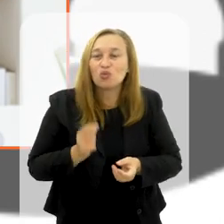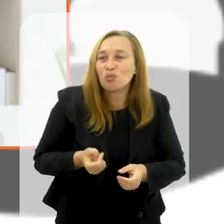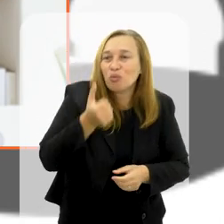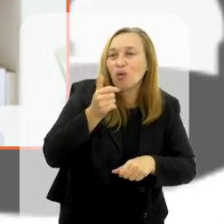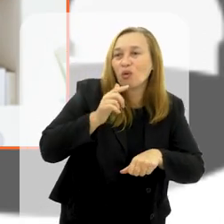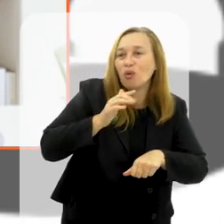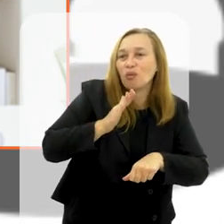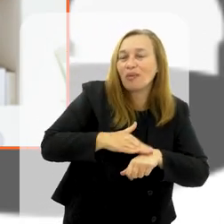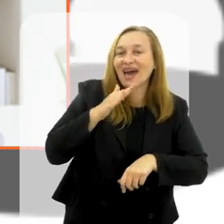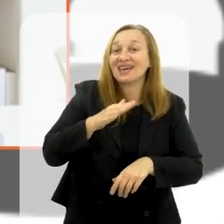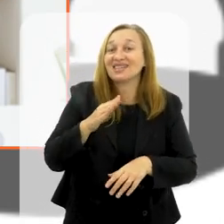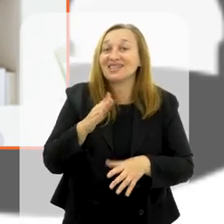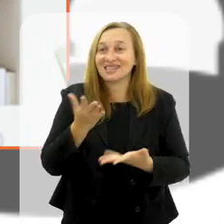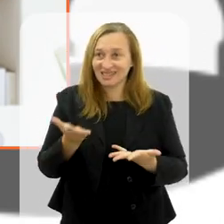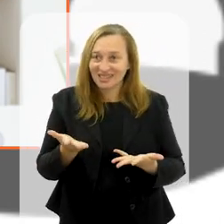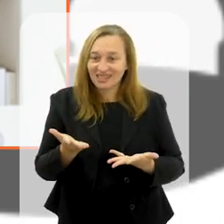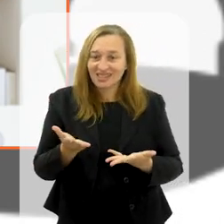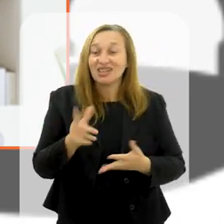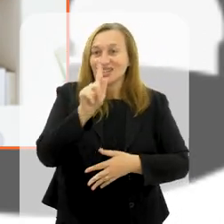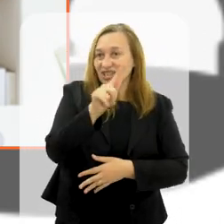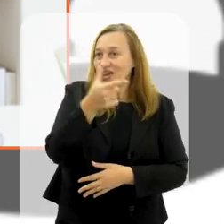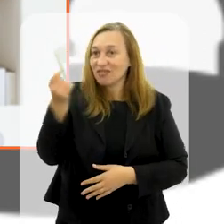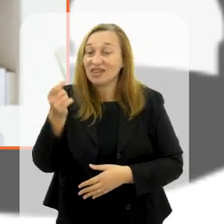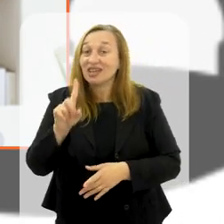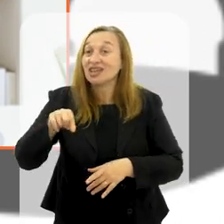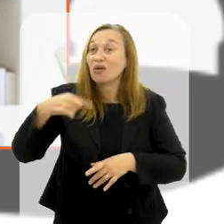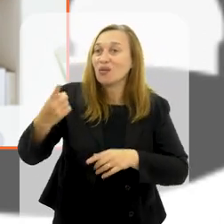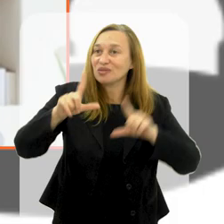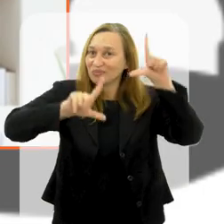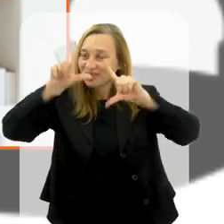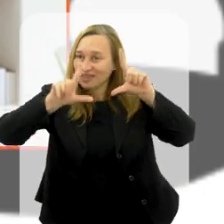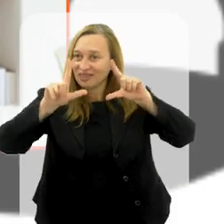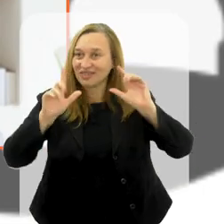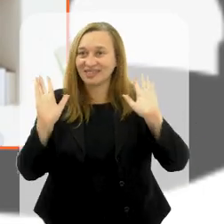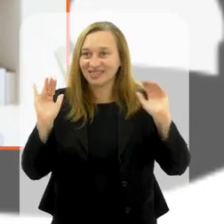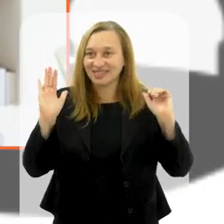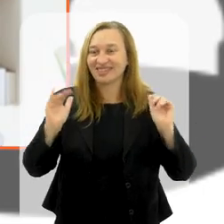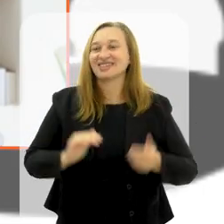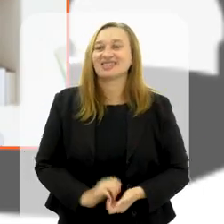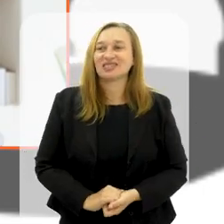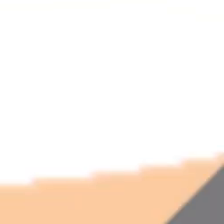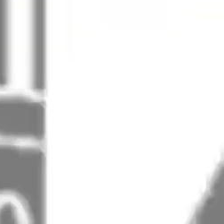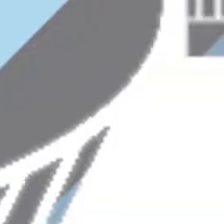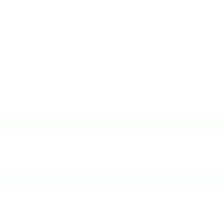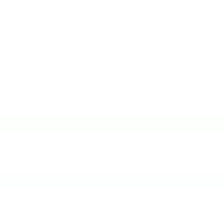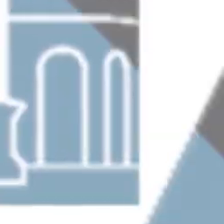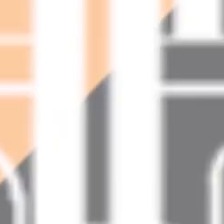aprendendo um pouco mais, aliás, muito mais sobre o G20. E até o próximo programa.